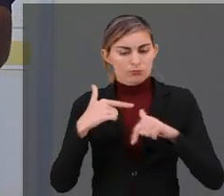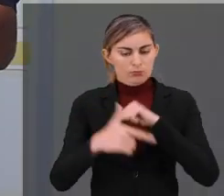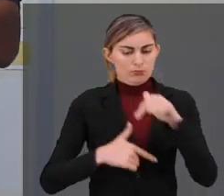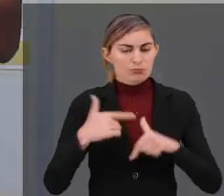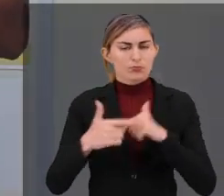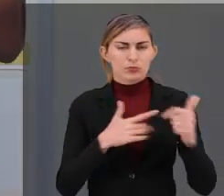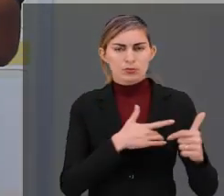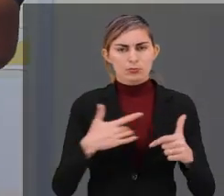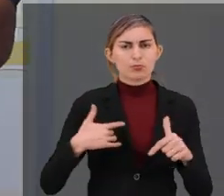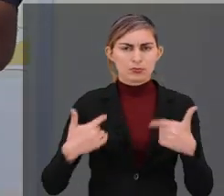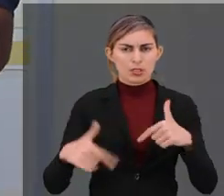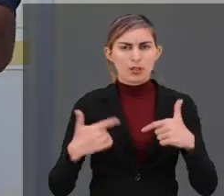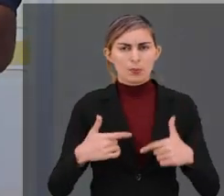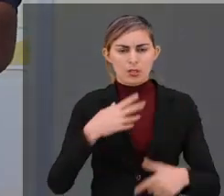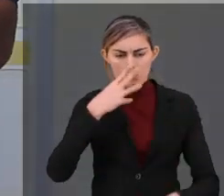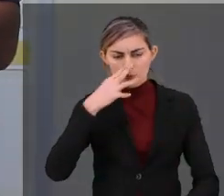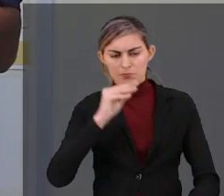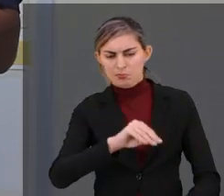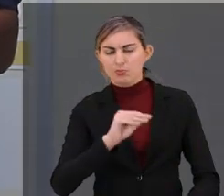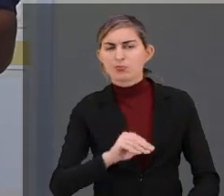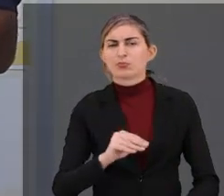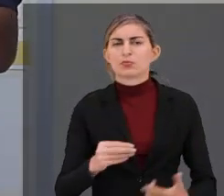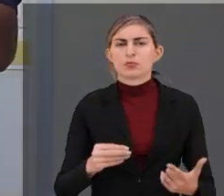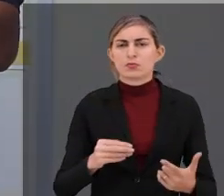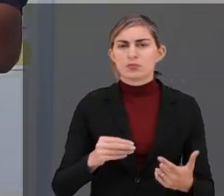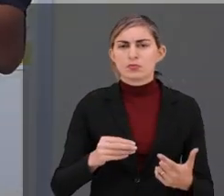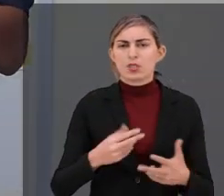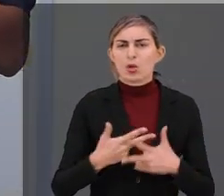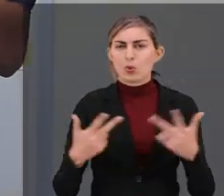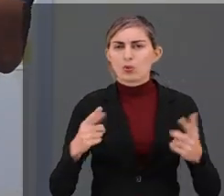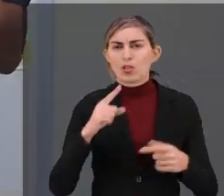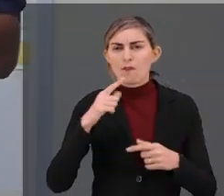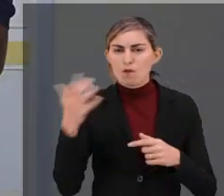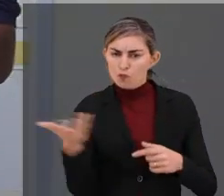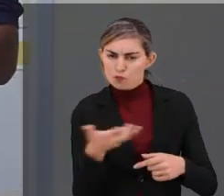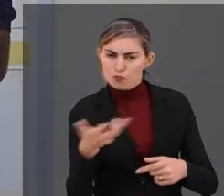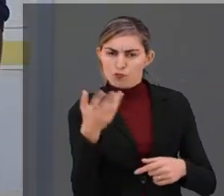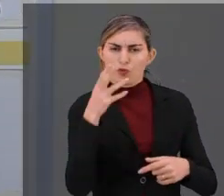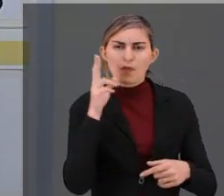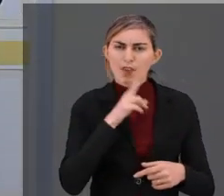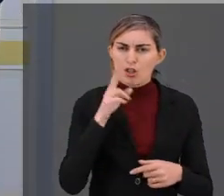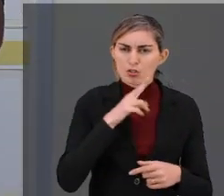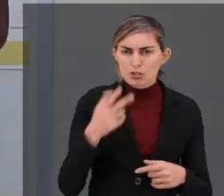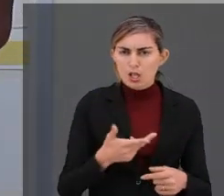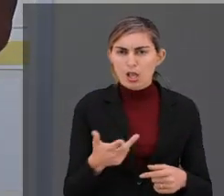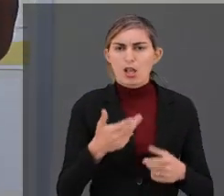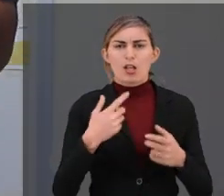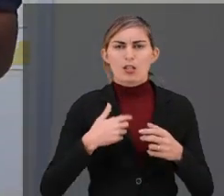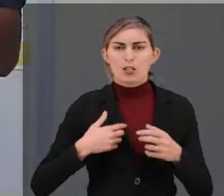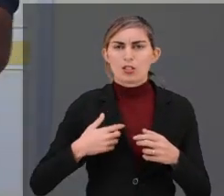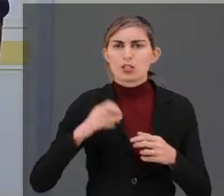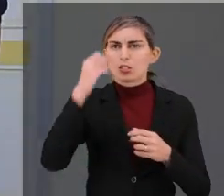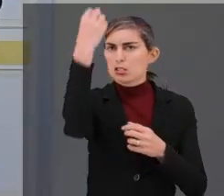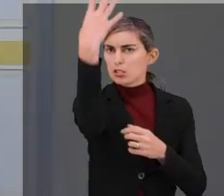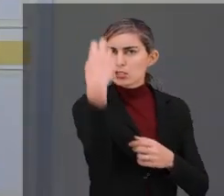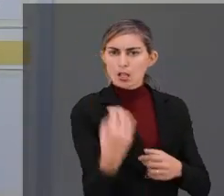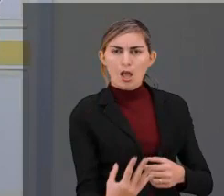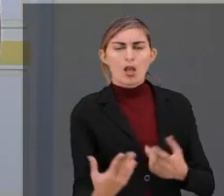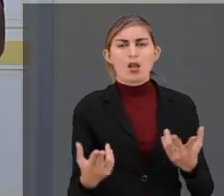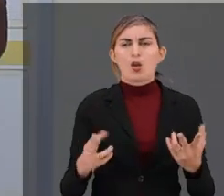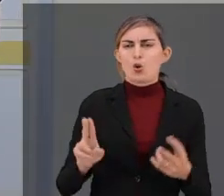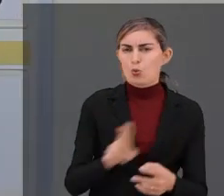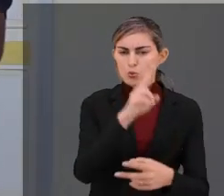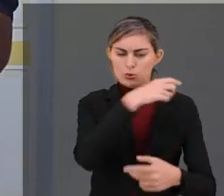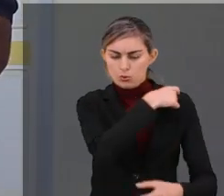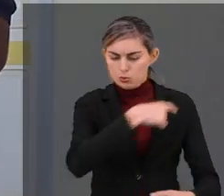trabalhador, negligenciamos uma situação de risco, como excesso de velocidade continuado, avanço de sinal, não utilização